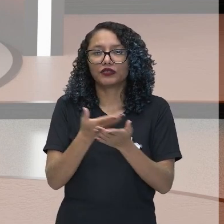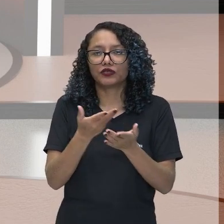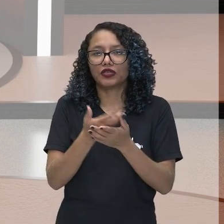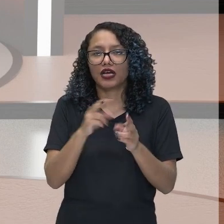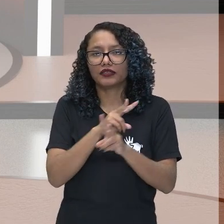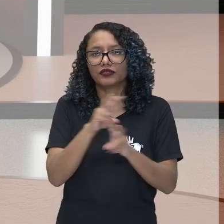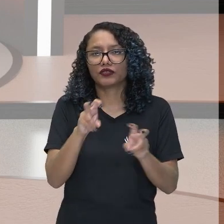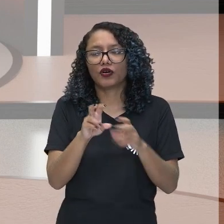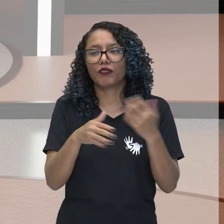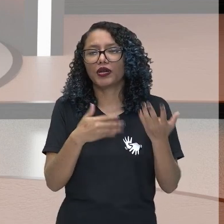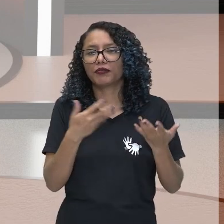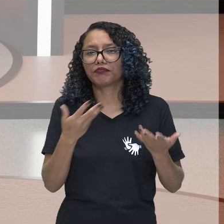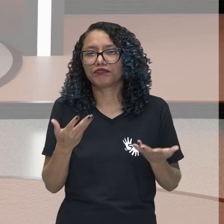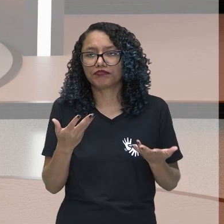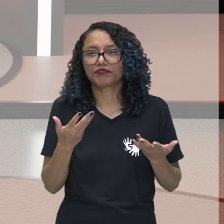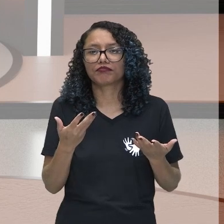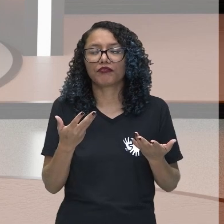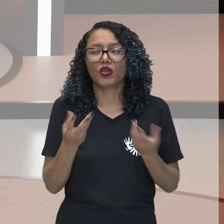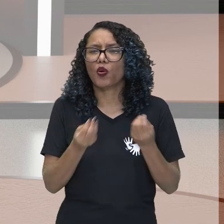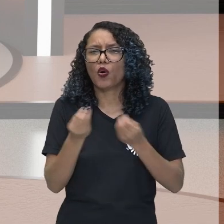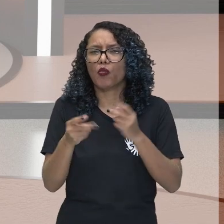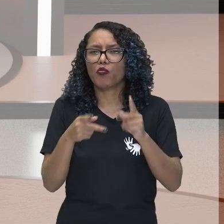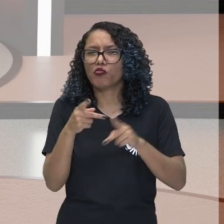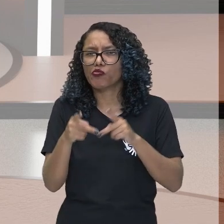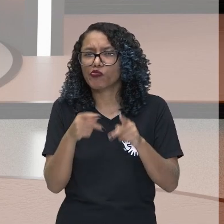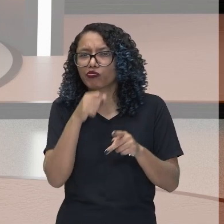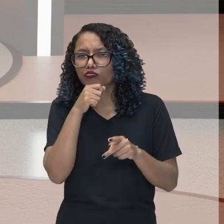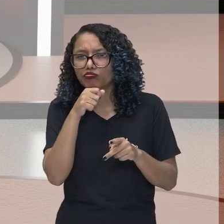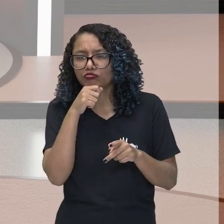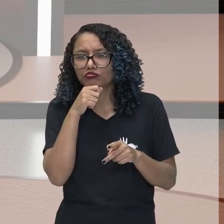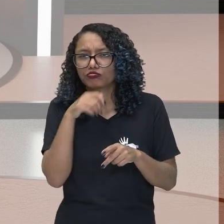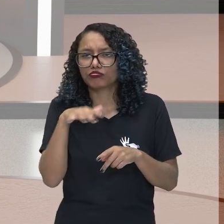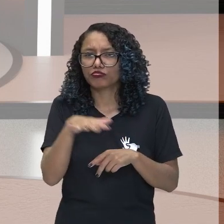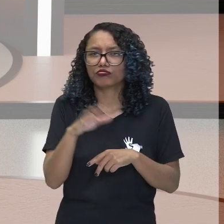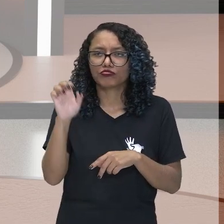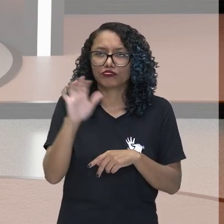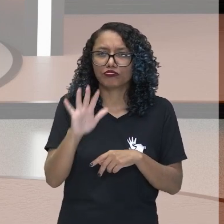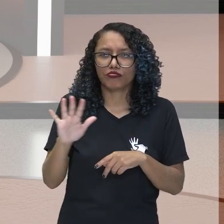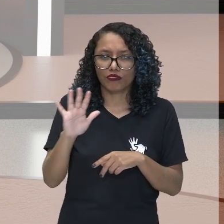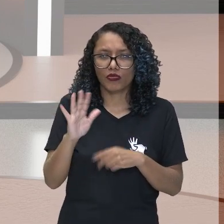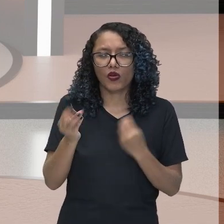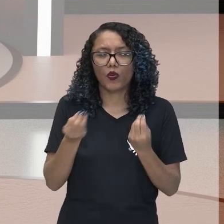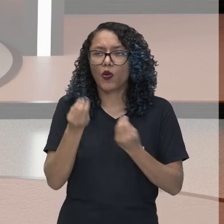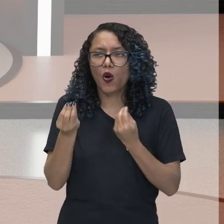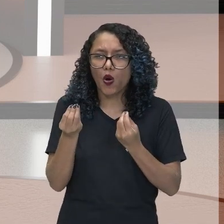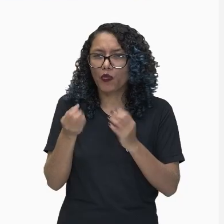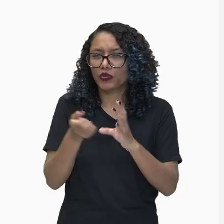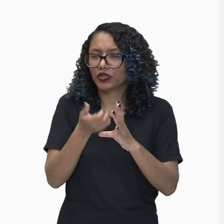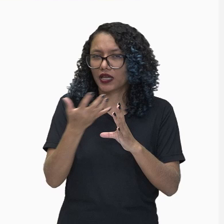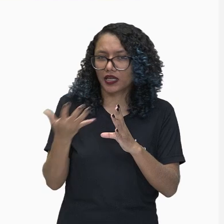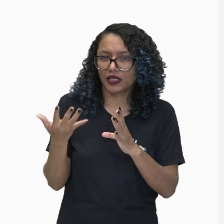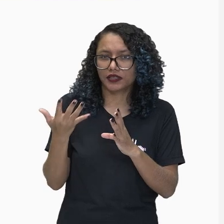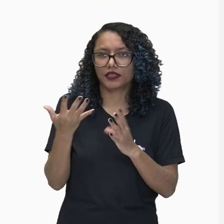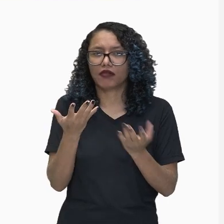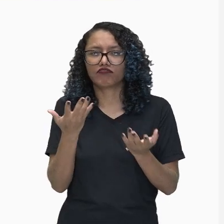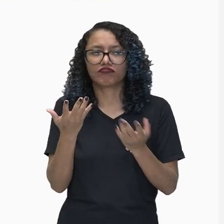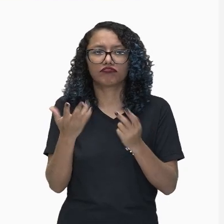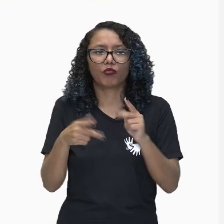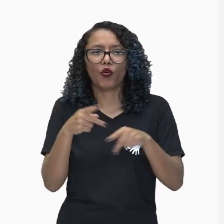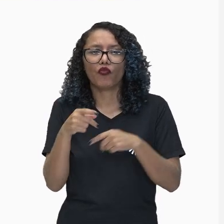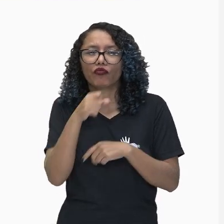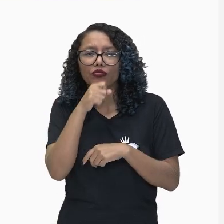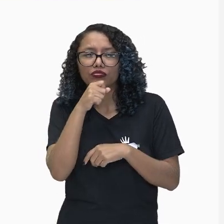o envelhecimento da população na Europa em relação à população idosa, né? Olha só, a população